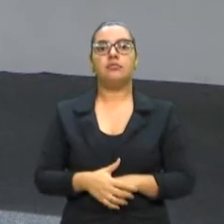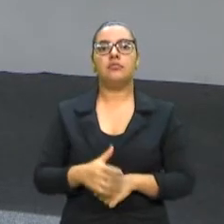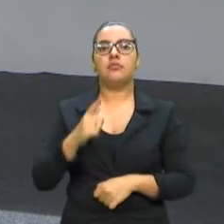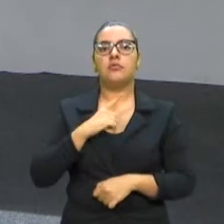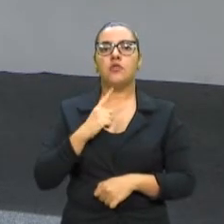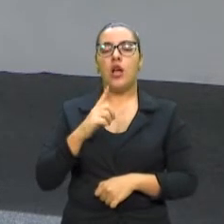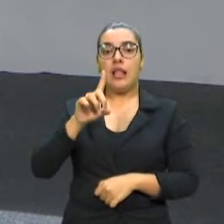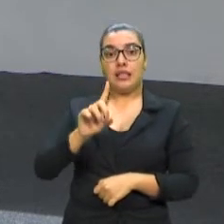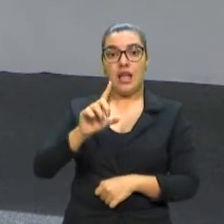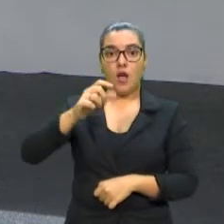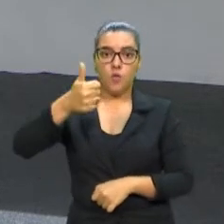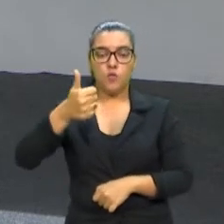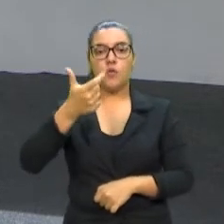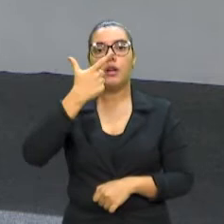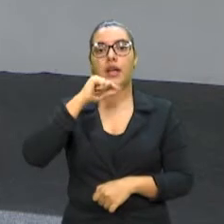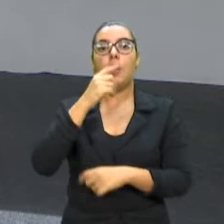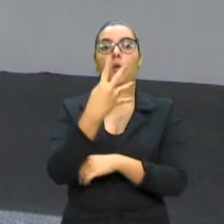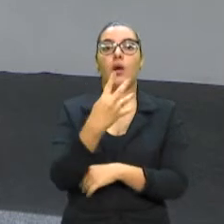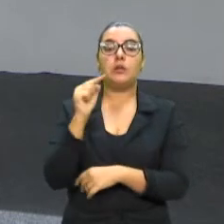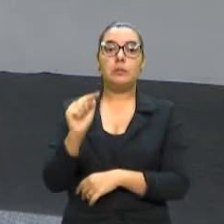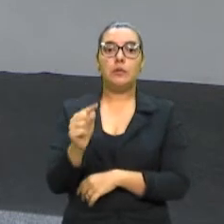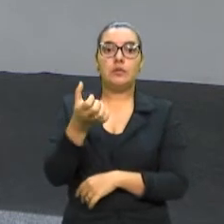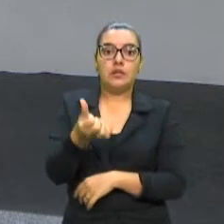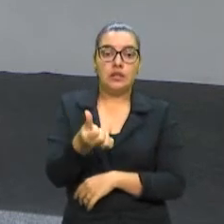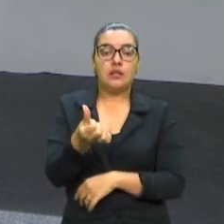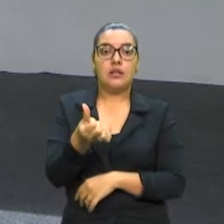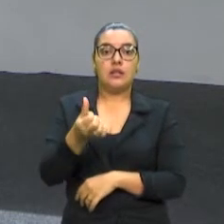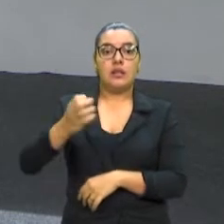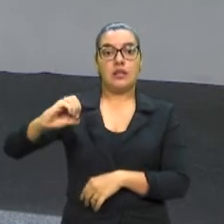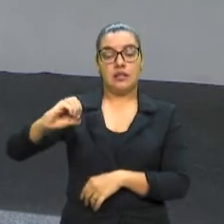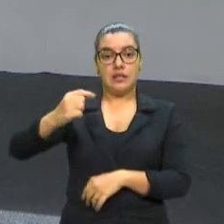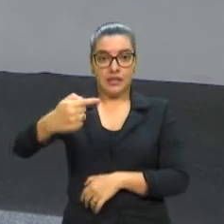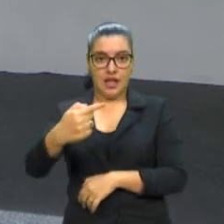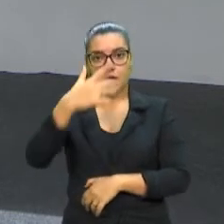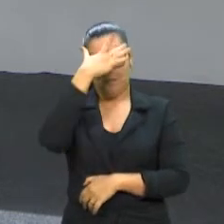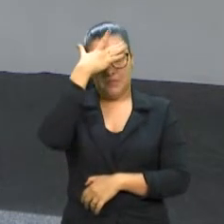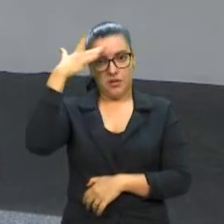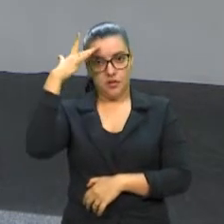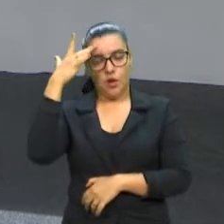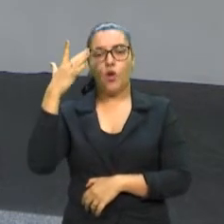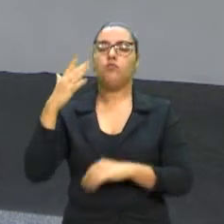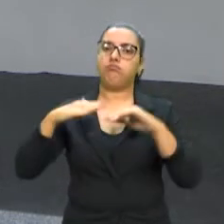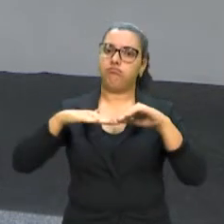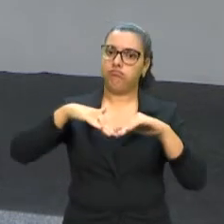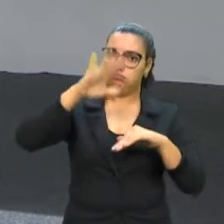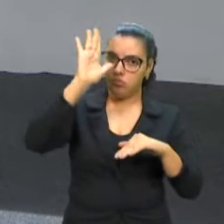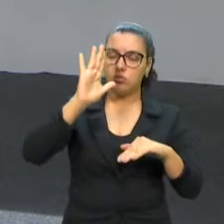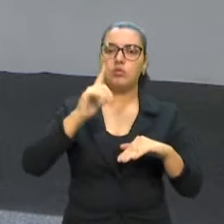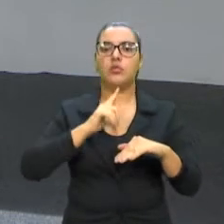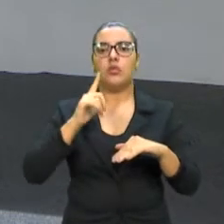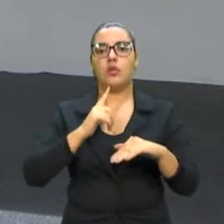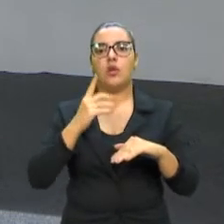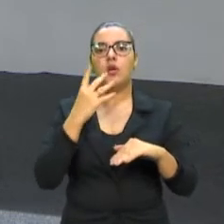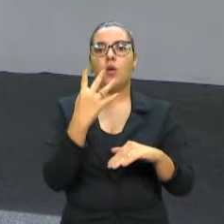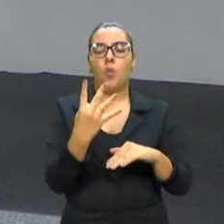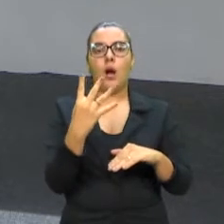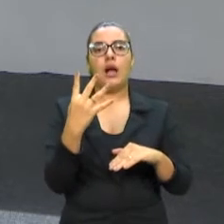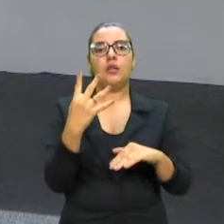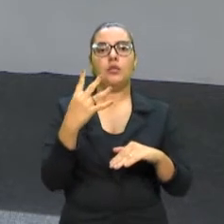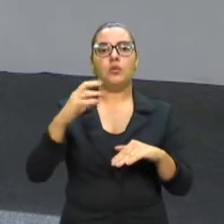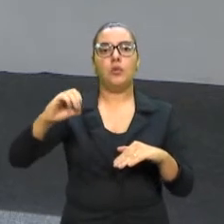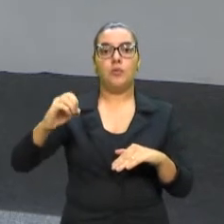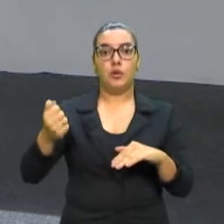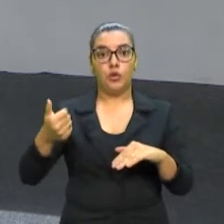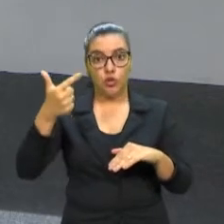do imunizante 4.607 pessoas, número superior aos 4.002 habitantes